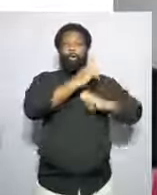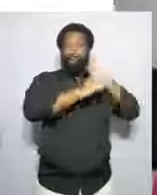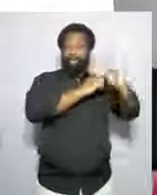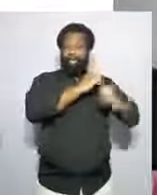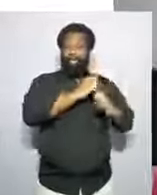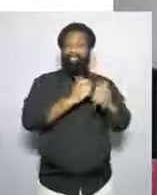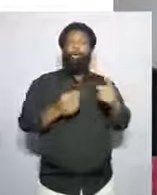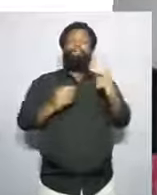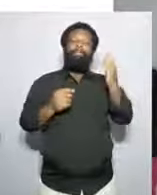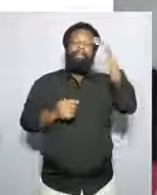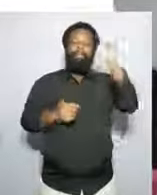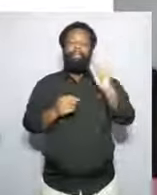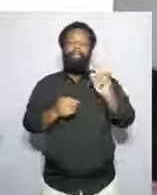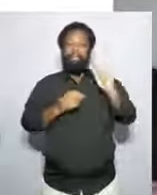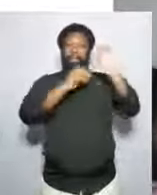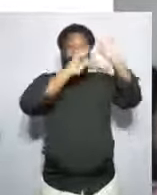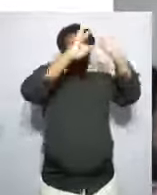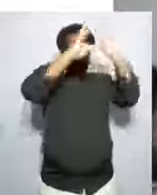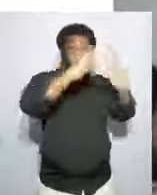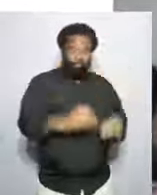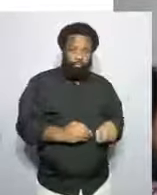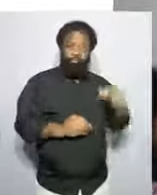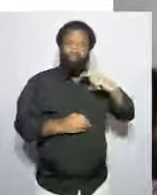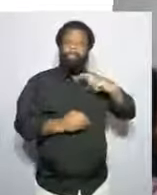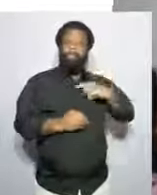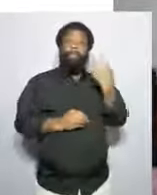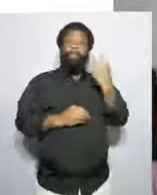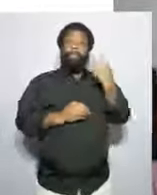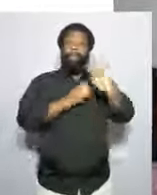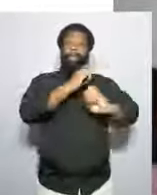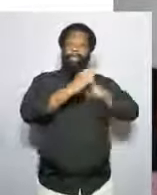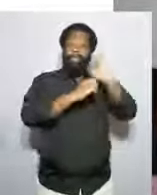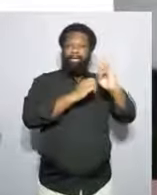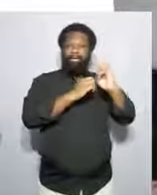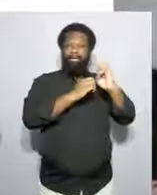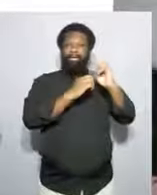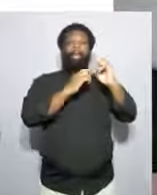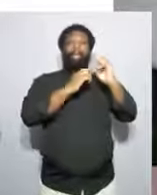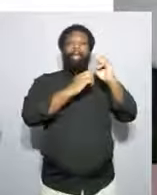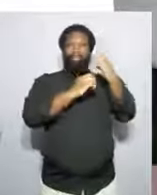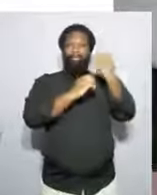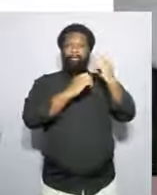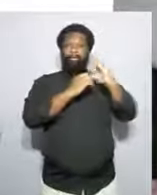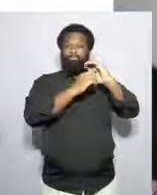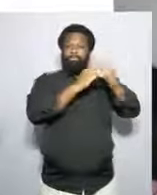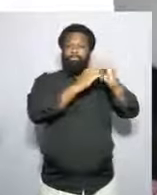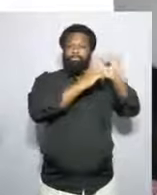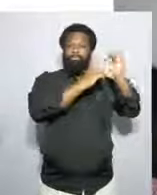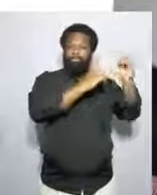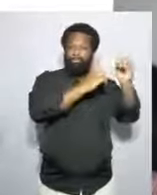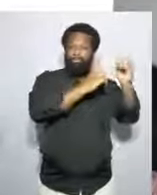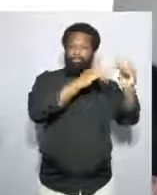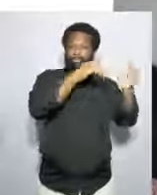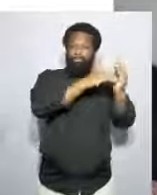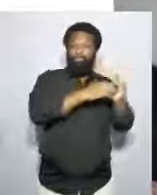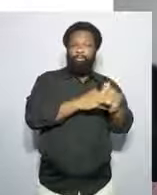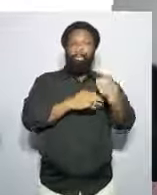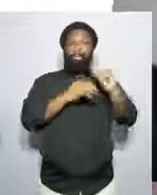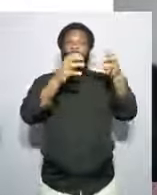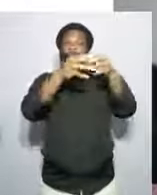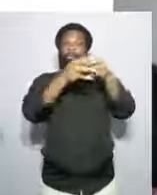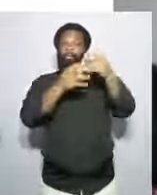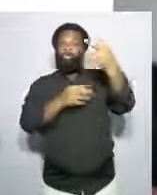que está localizado aqui tem um elétron na camada de valência, todo mundo que está localizado no grupo 2 tem dois